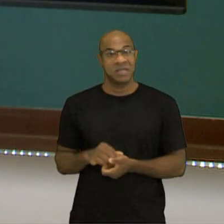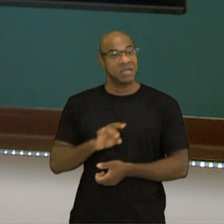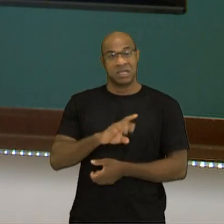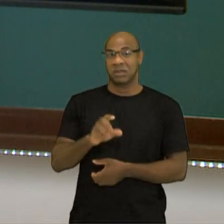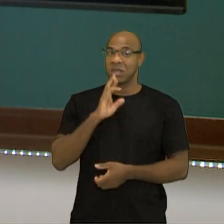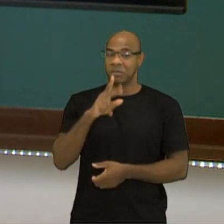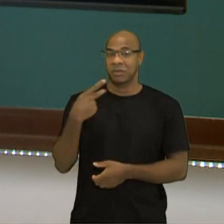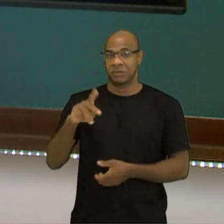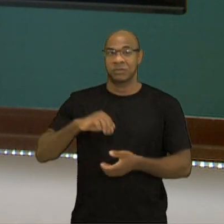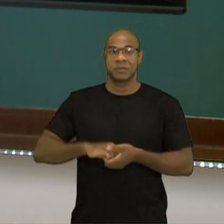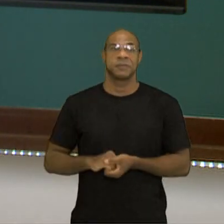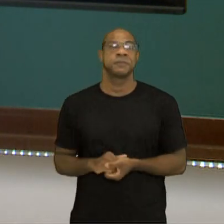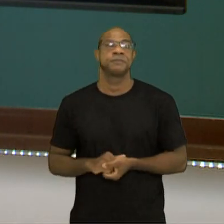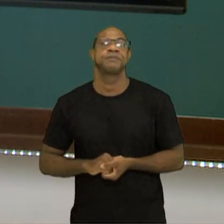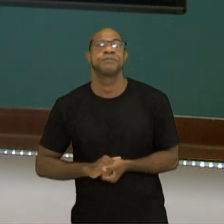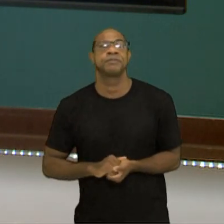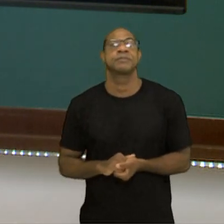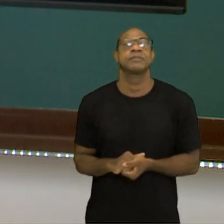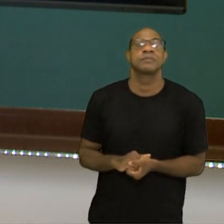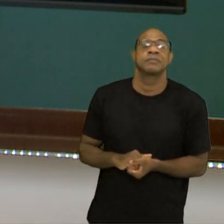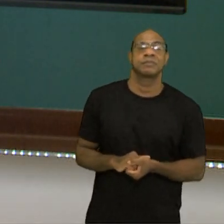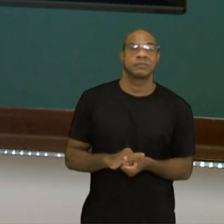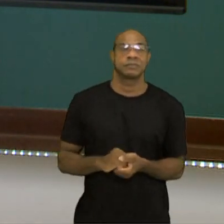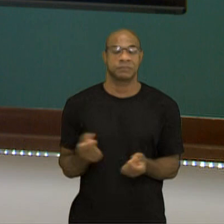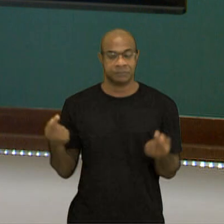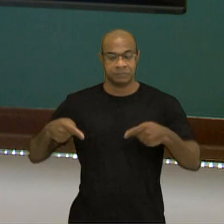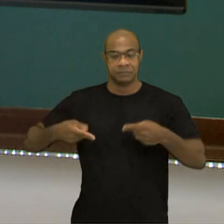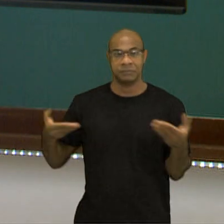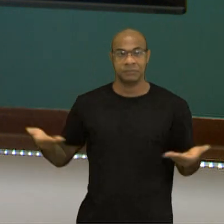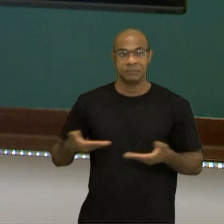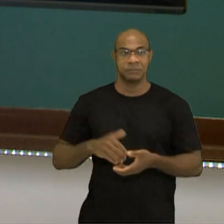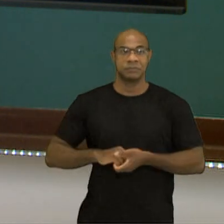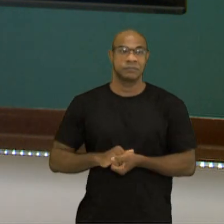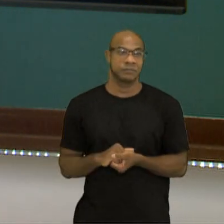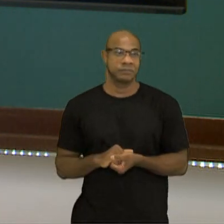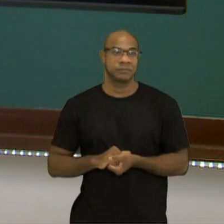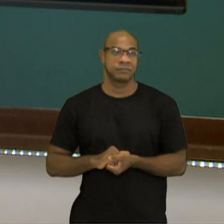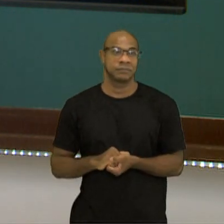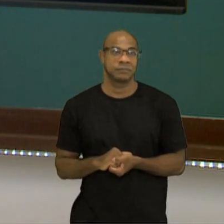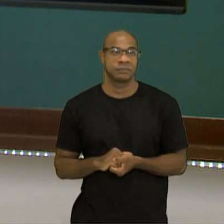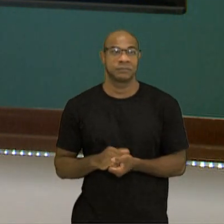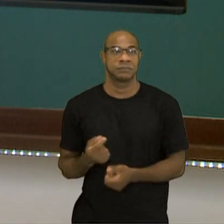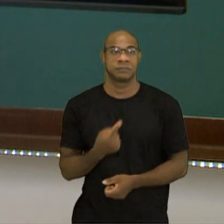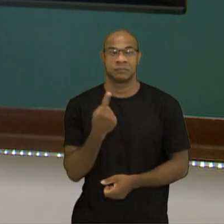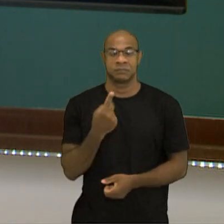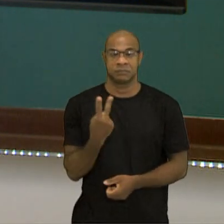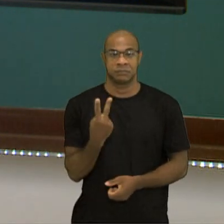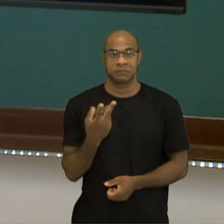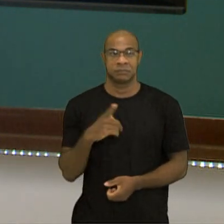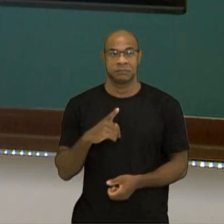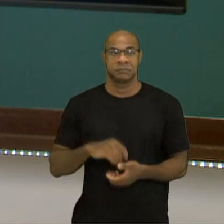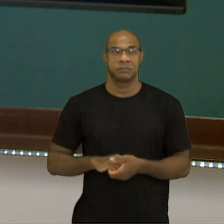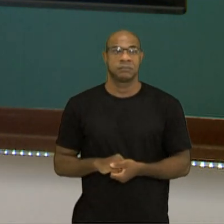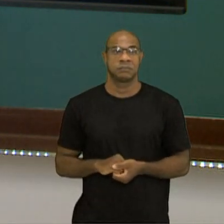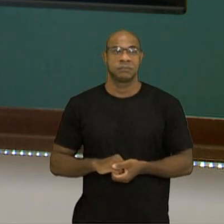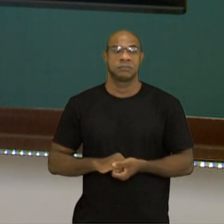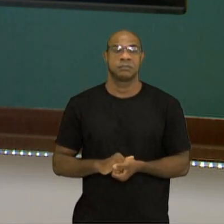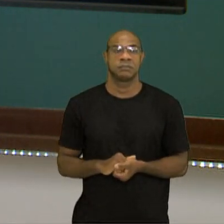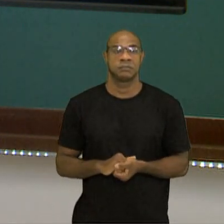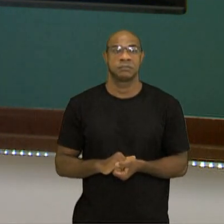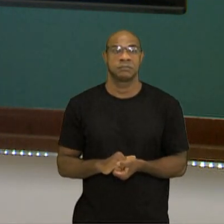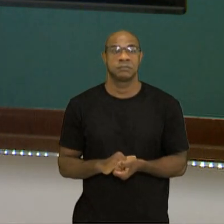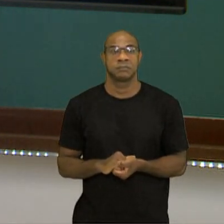aí, tá certo? Temos um quiz, pessoal. Número 1 e número 2, de phrasal